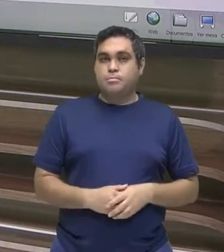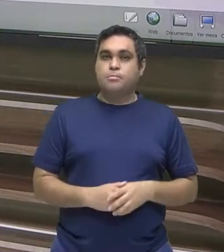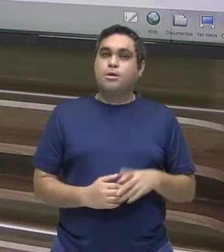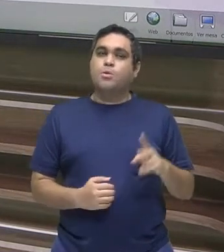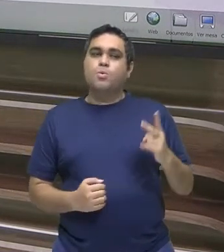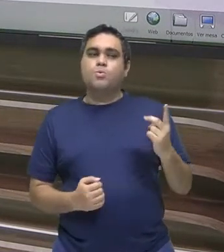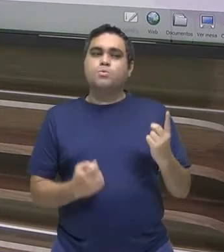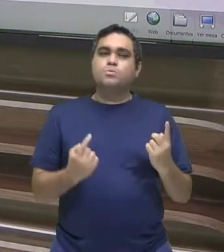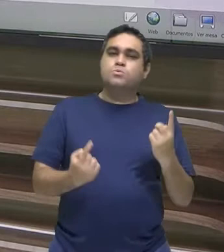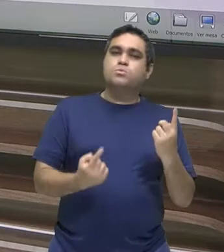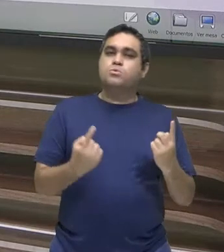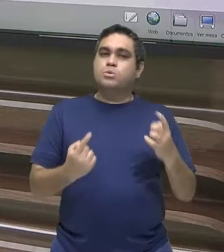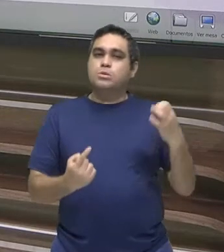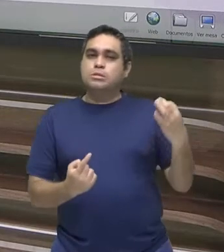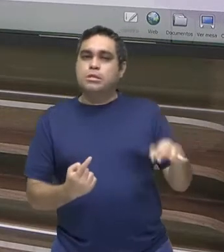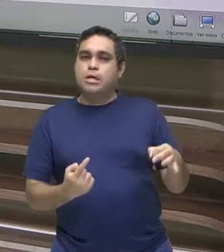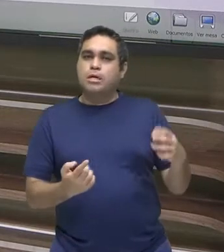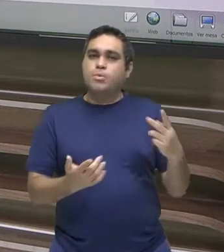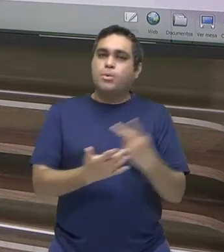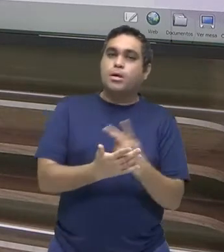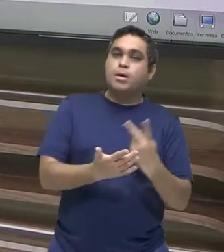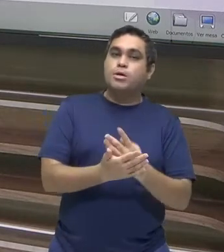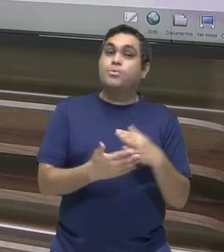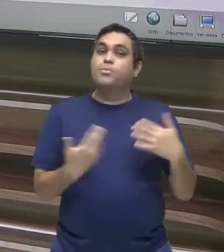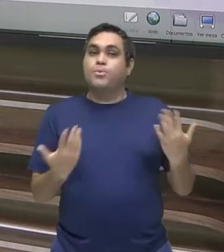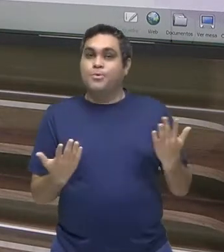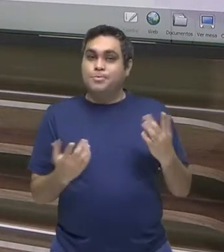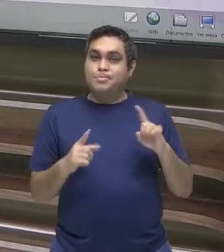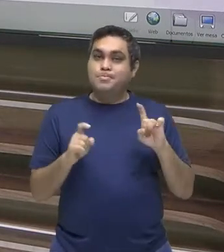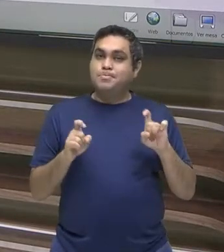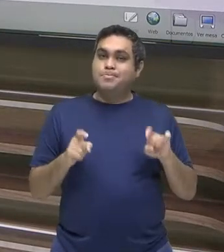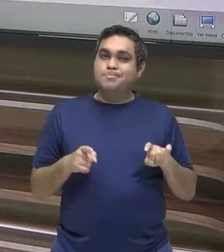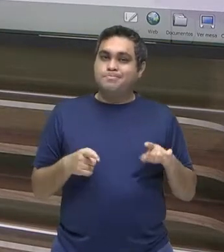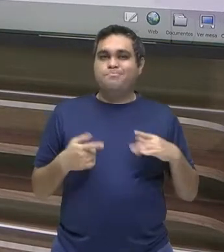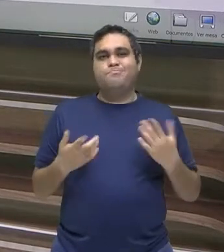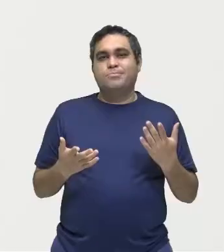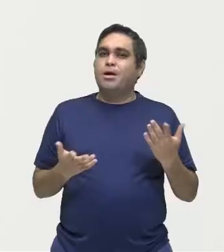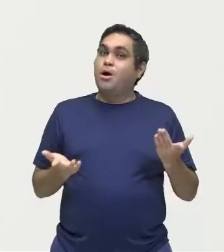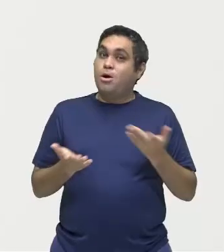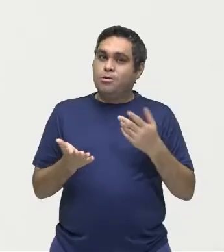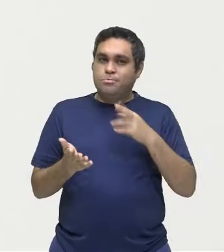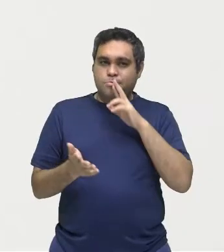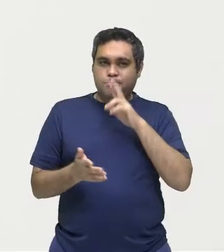dois estarão certos? Vamos tirar as dúvidas agora? Vamos para a correção.